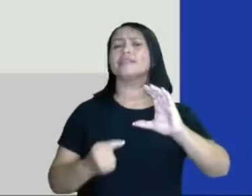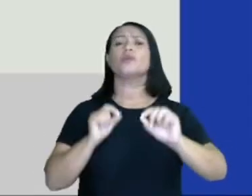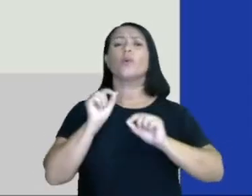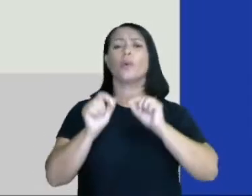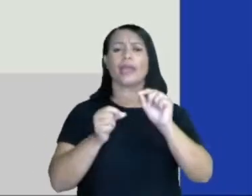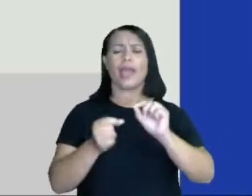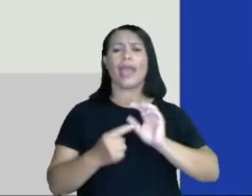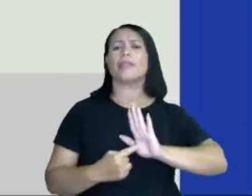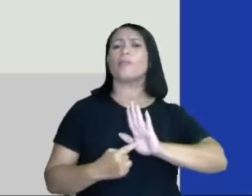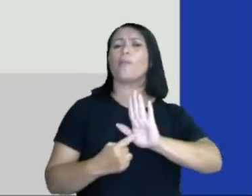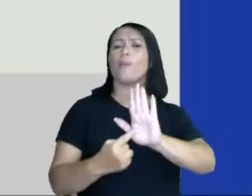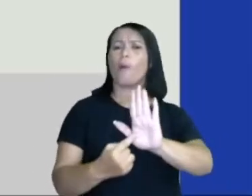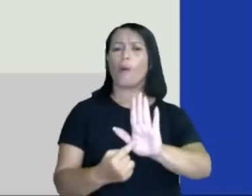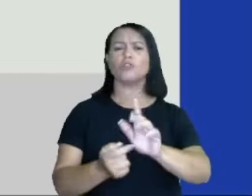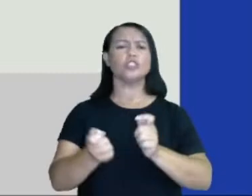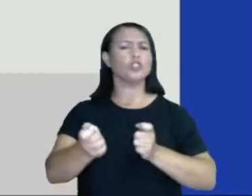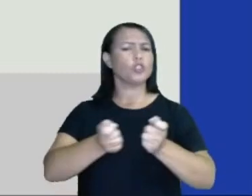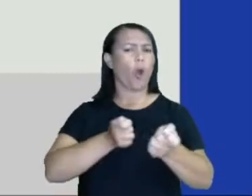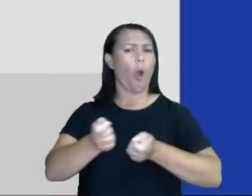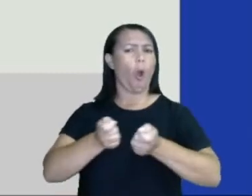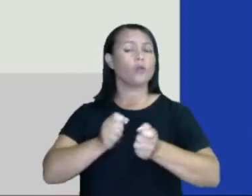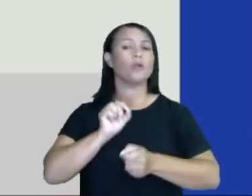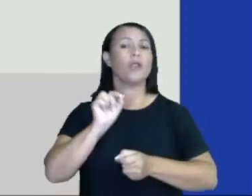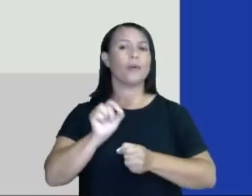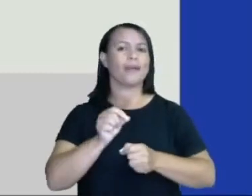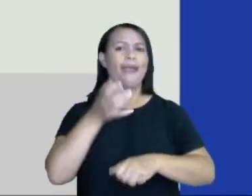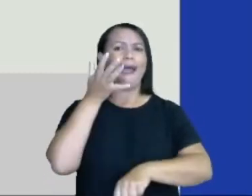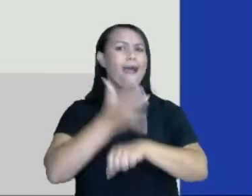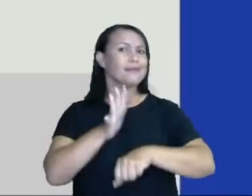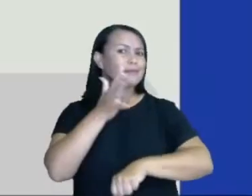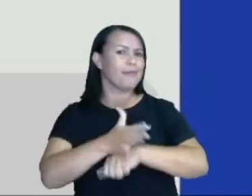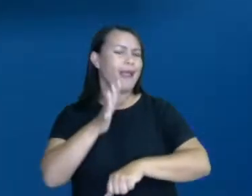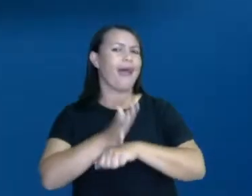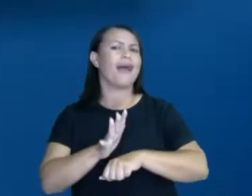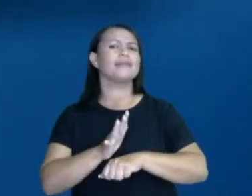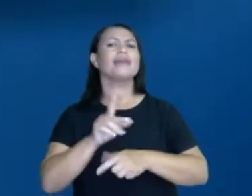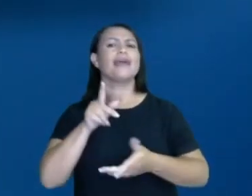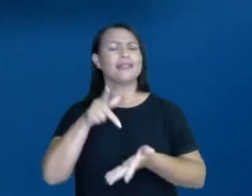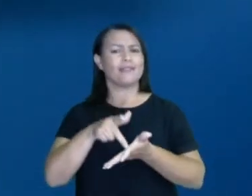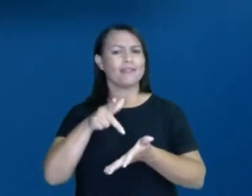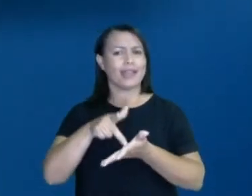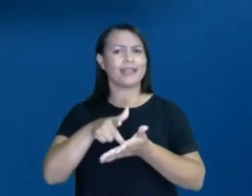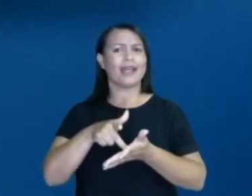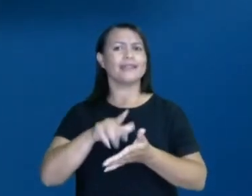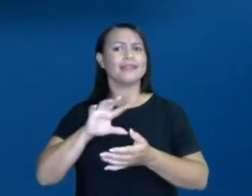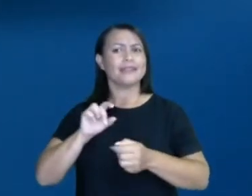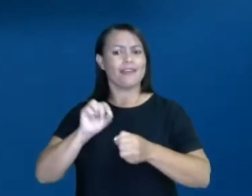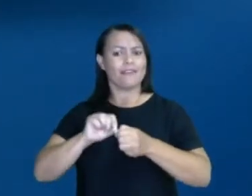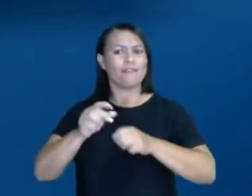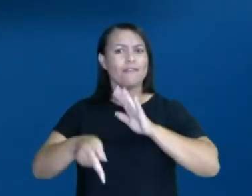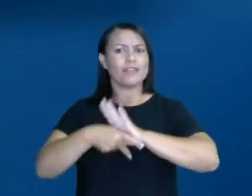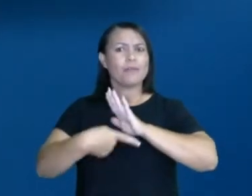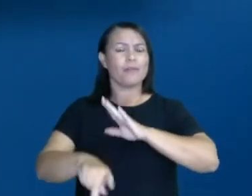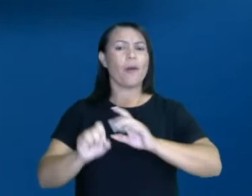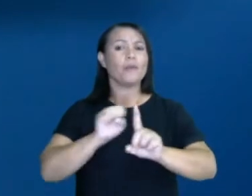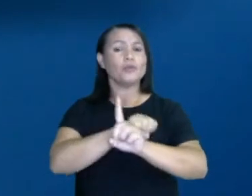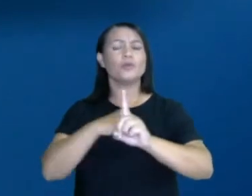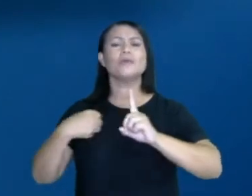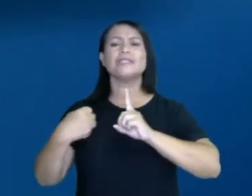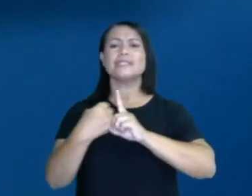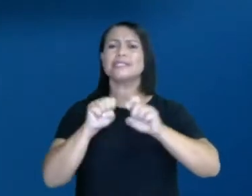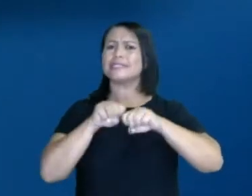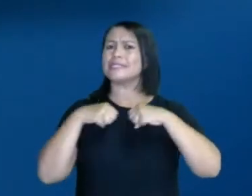conduzir, de controlar as práticas, ou seja, aquilo que é realizado na sociedade, com o objetivo